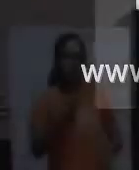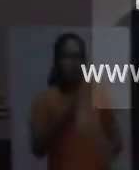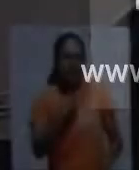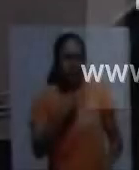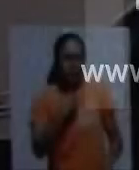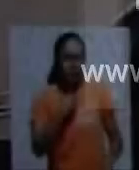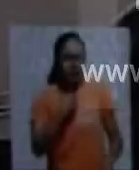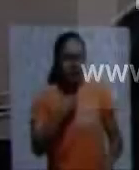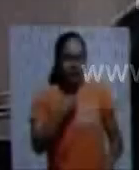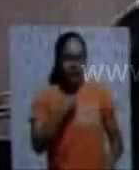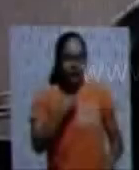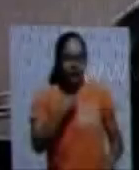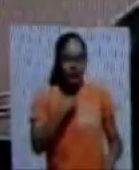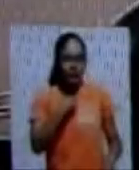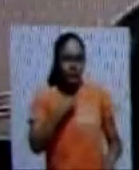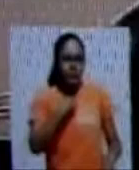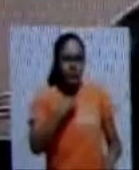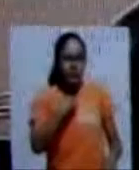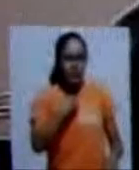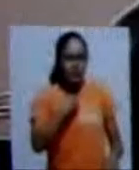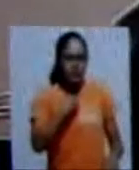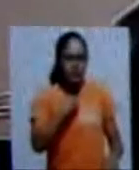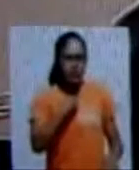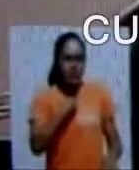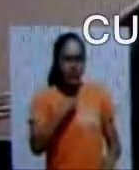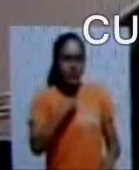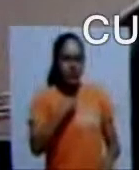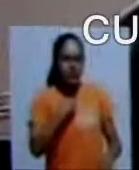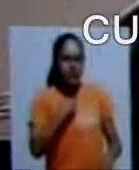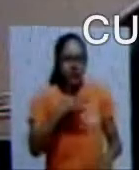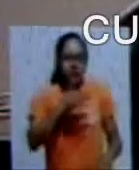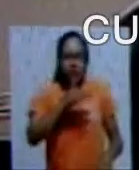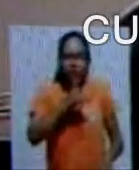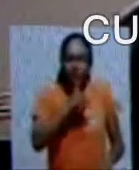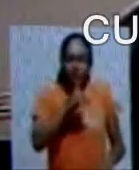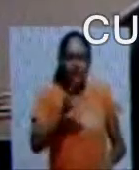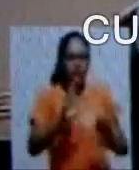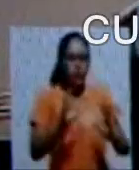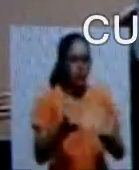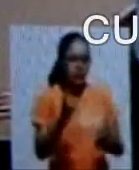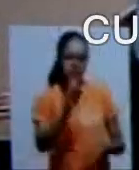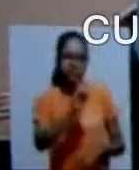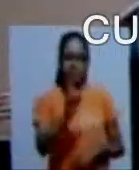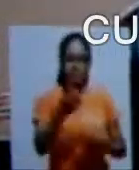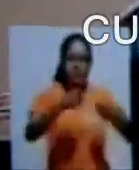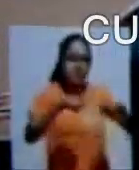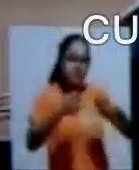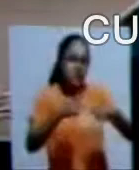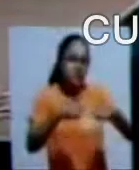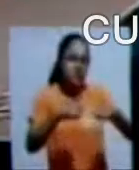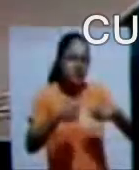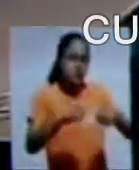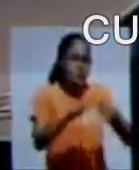doença. Se com uma doencinha de nada, você gastou tanto da sua vida, agora você tem que gastar a sua vida